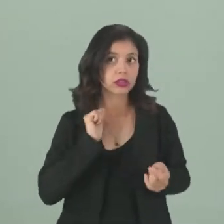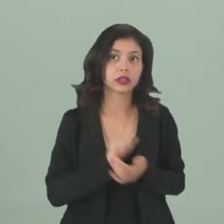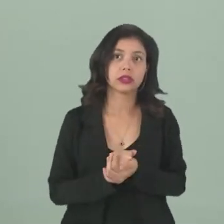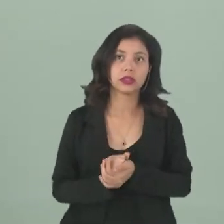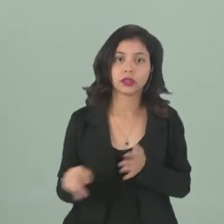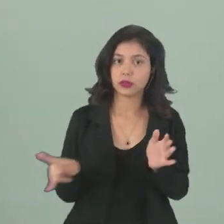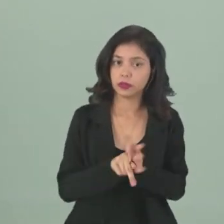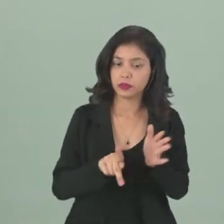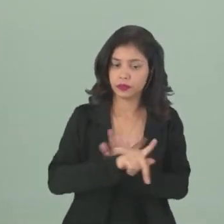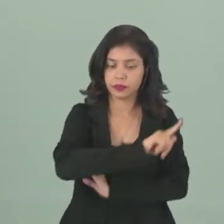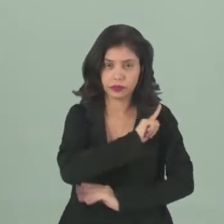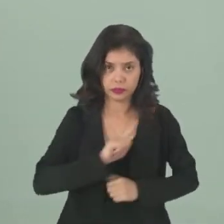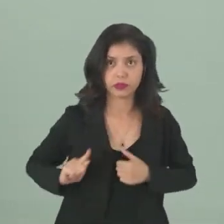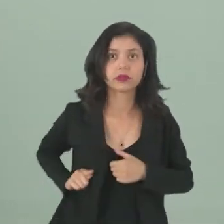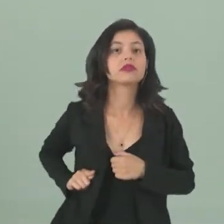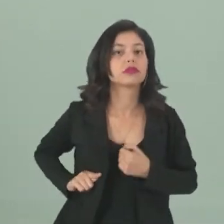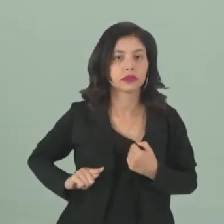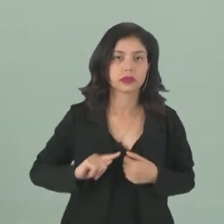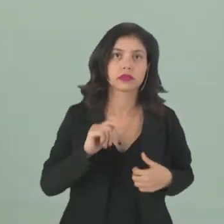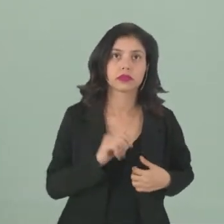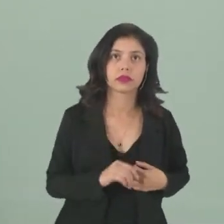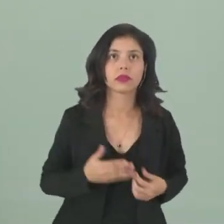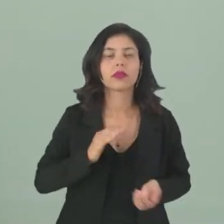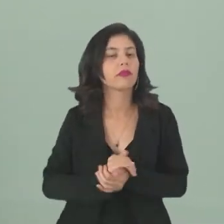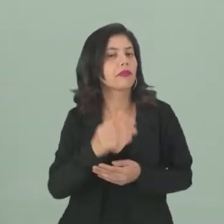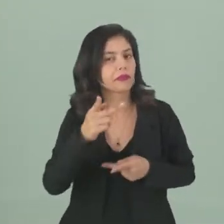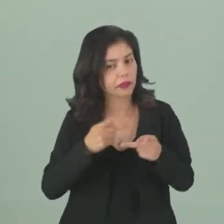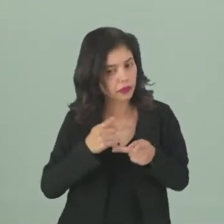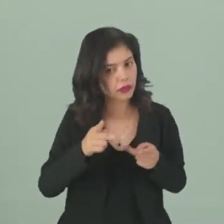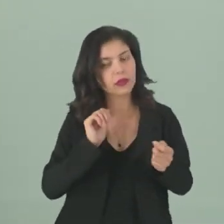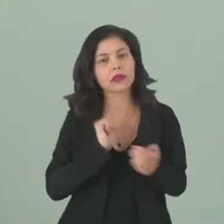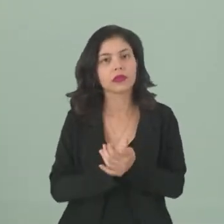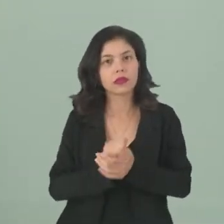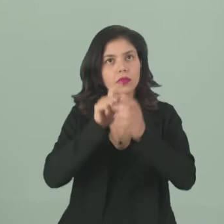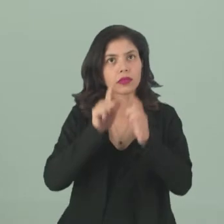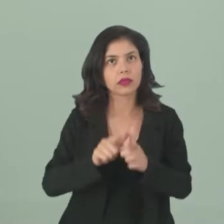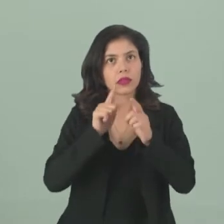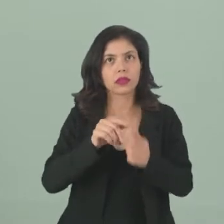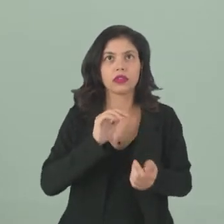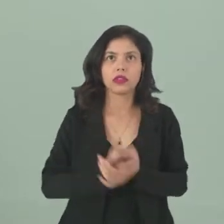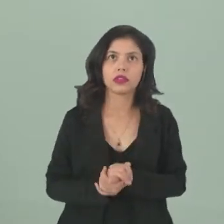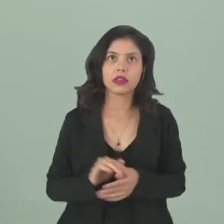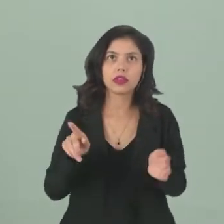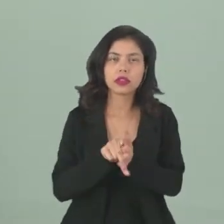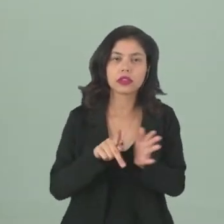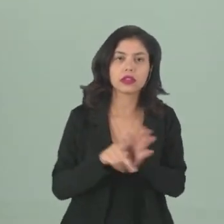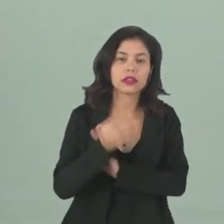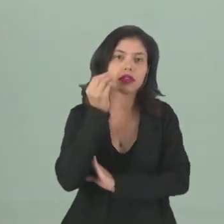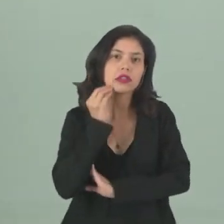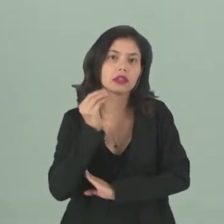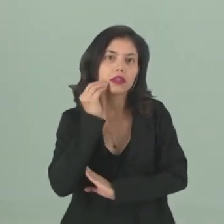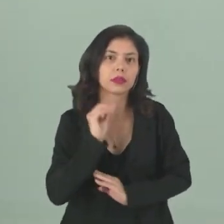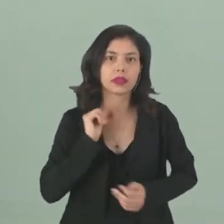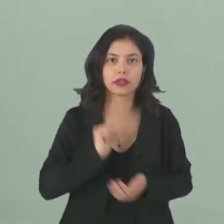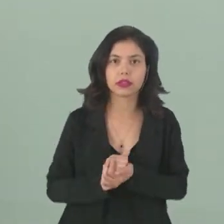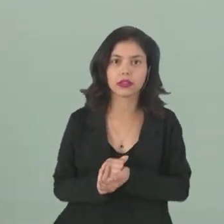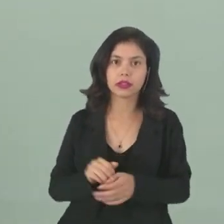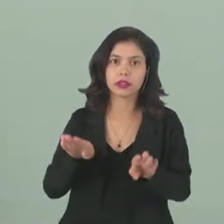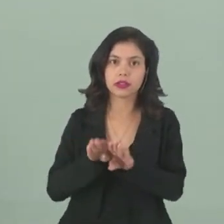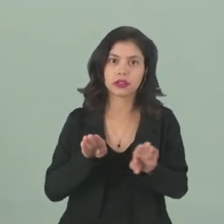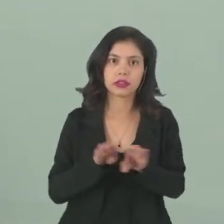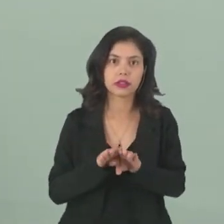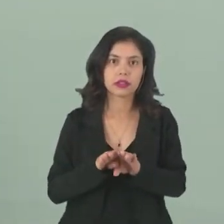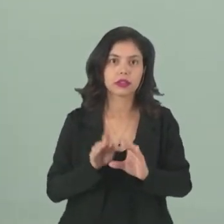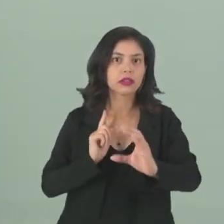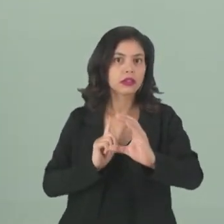seu próprio governo, certo? Um suposto plano onde os comunistas tentariam tomar o poder do Brasil,